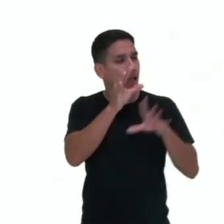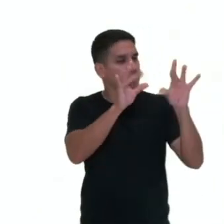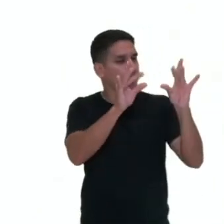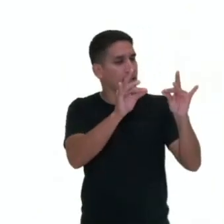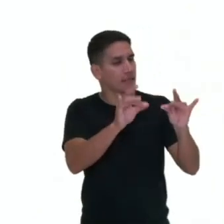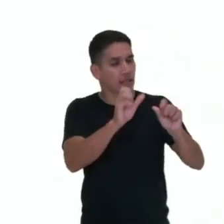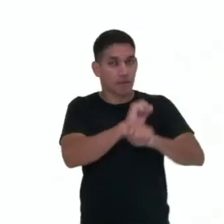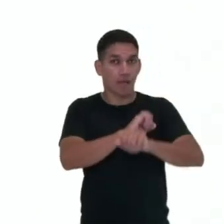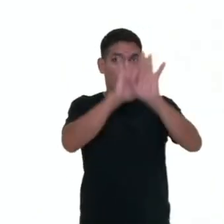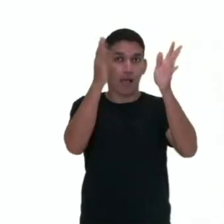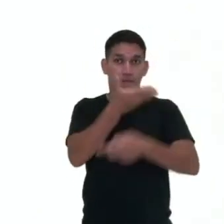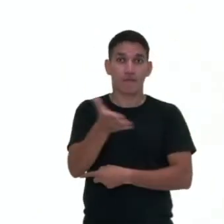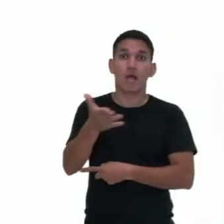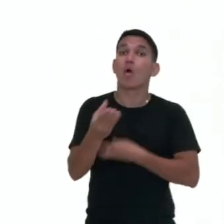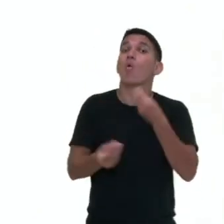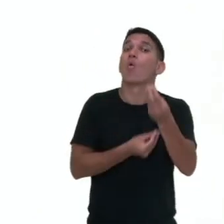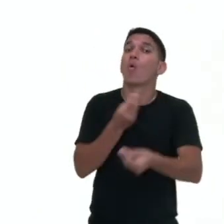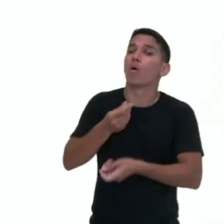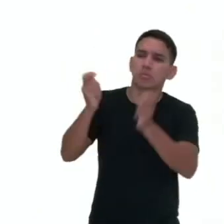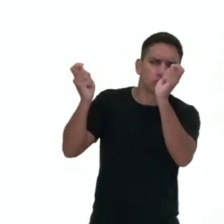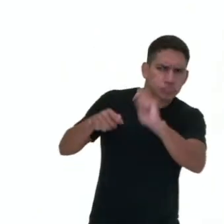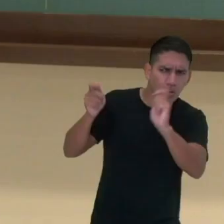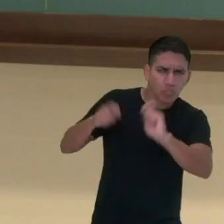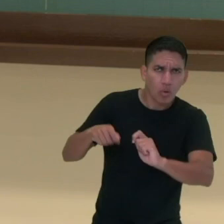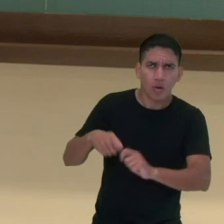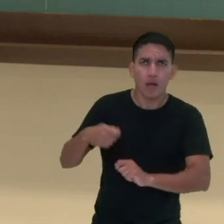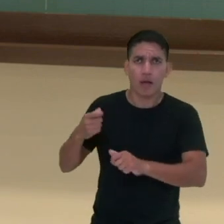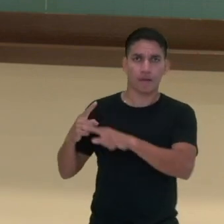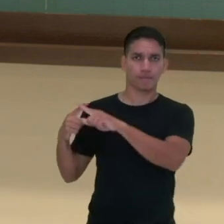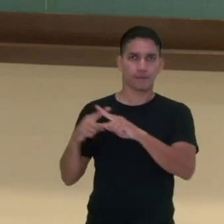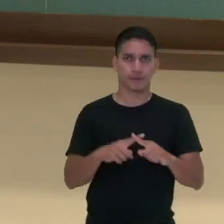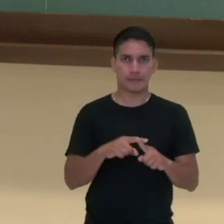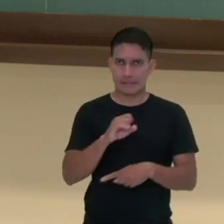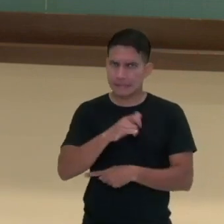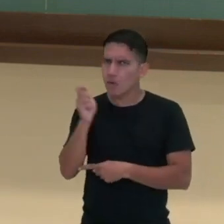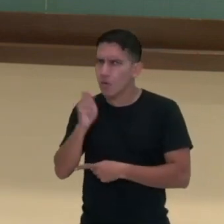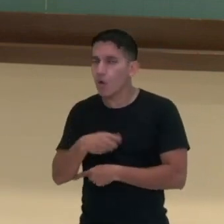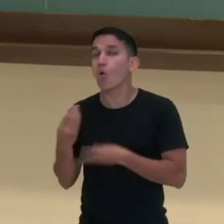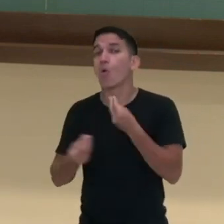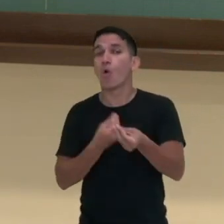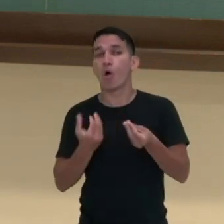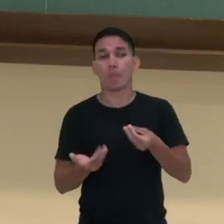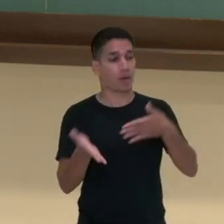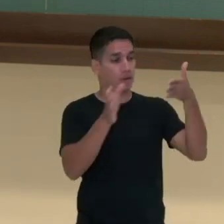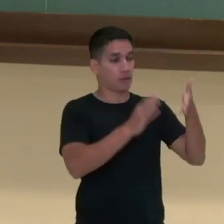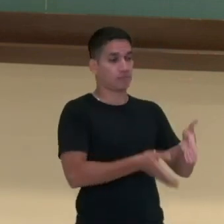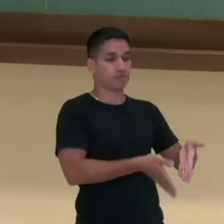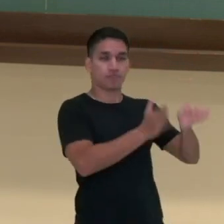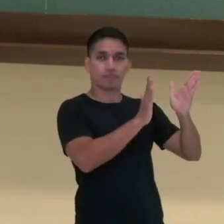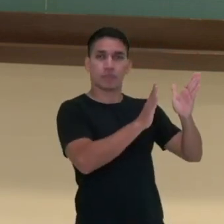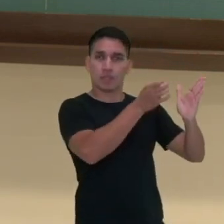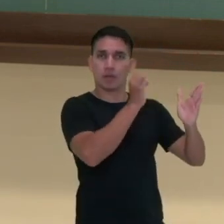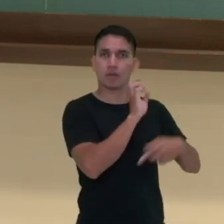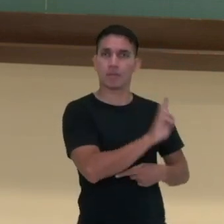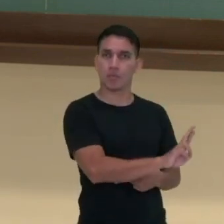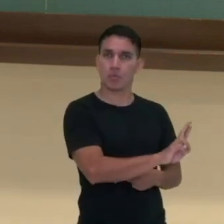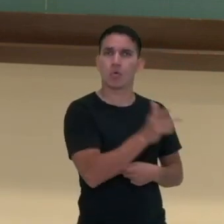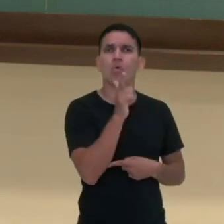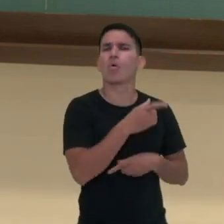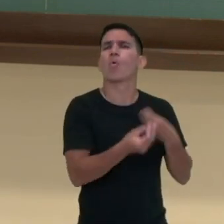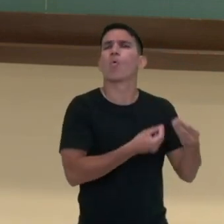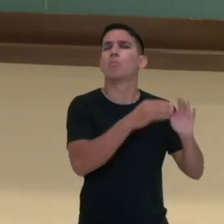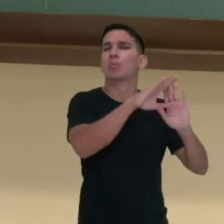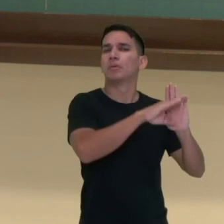vocês quando é possível multiplicar uma matriz, se é possível, qual a ordem da matriz resultante, ok?